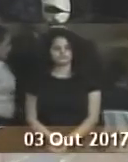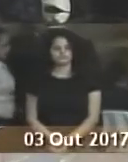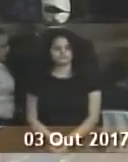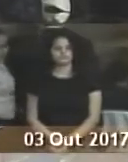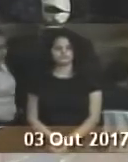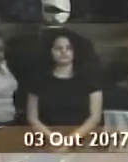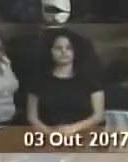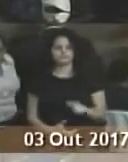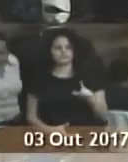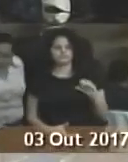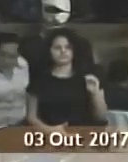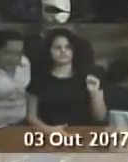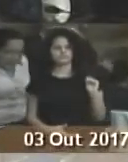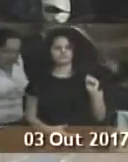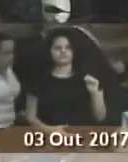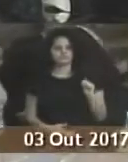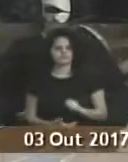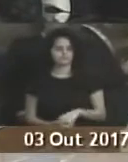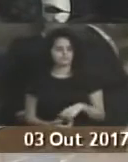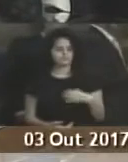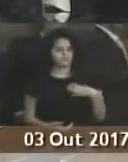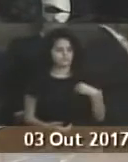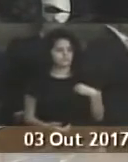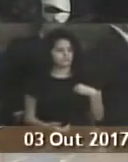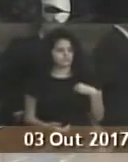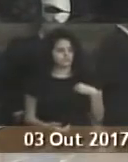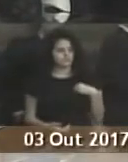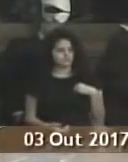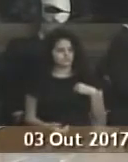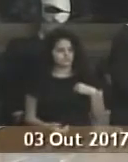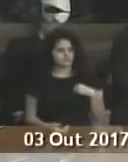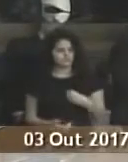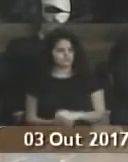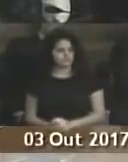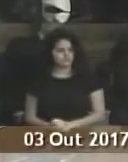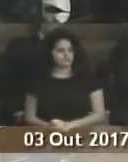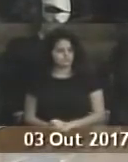A Larissa é filha do Suel, o Mauro é padrasto da Larissa.